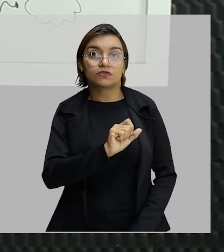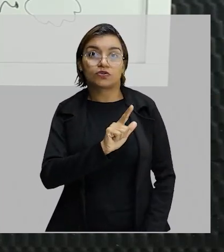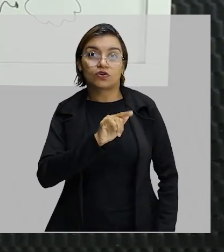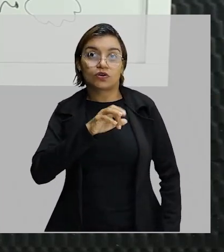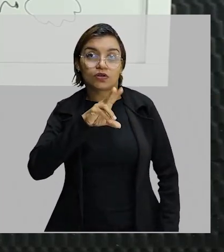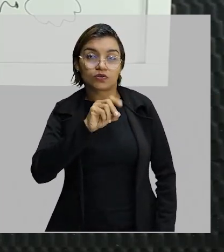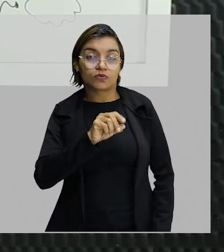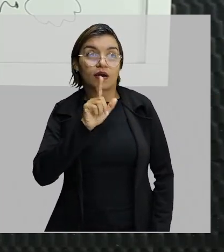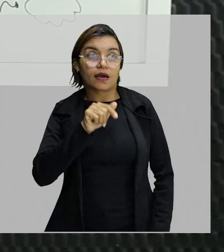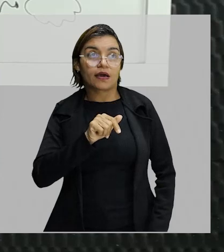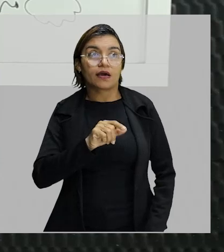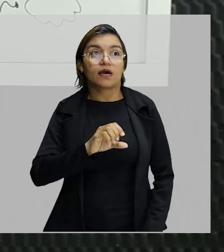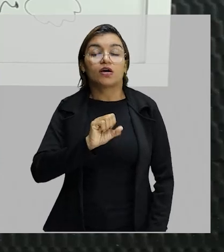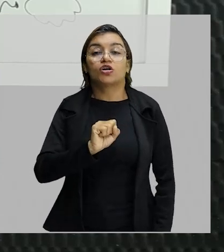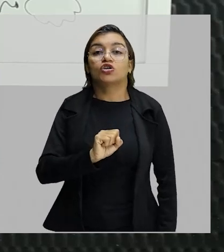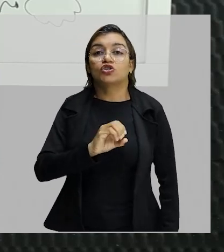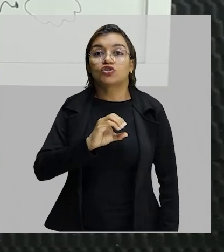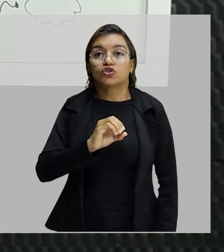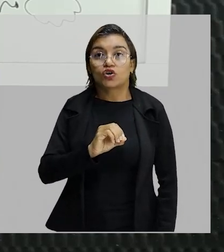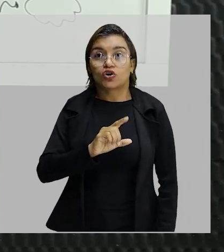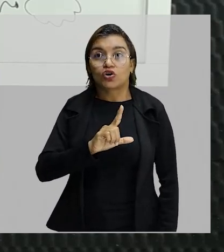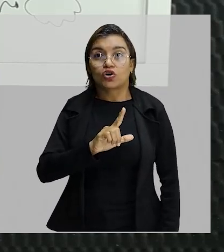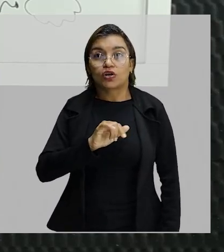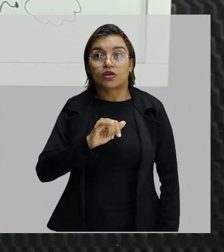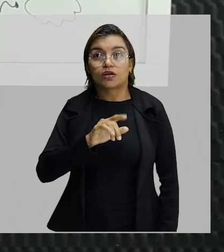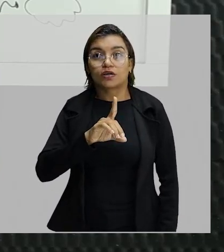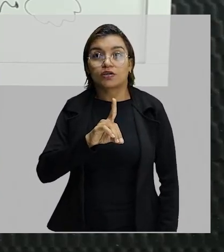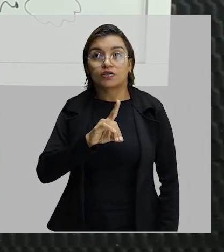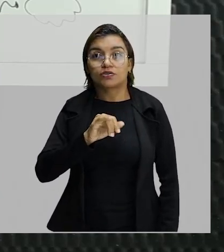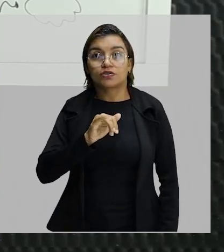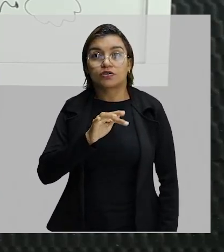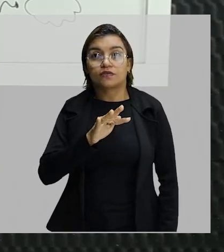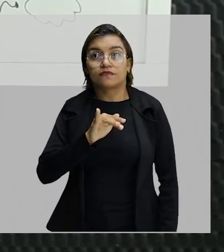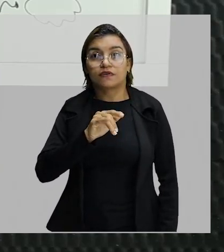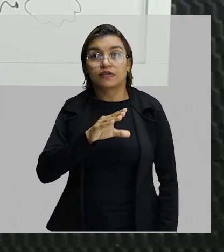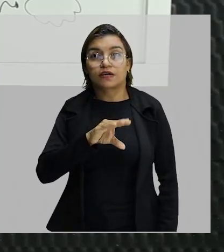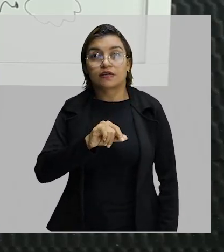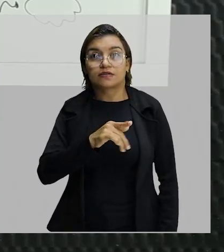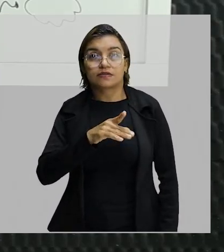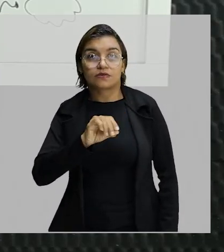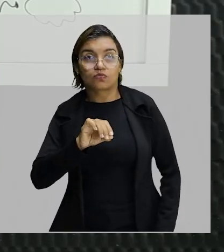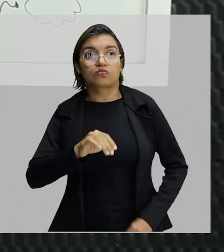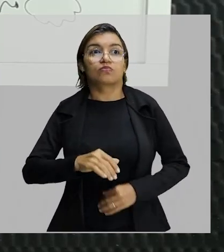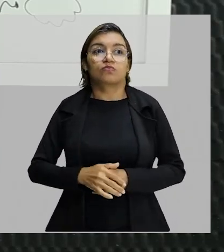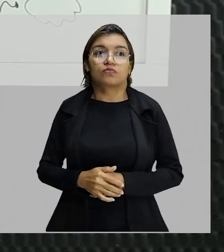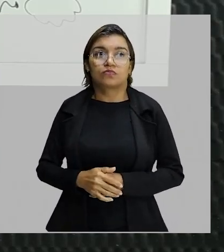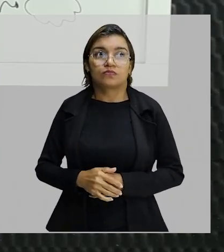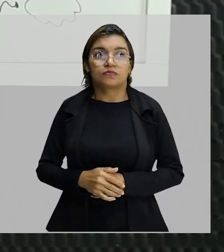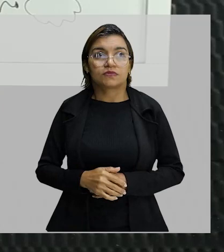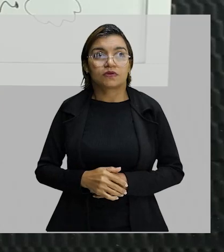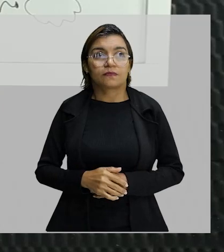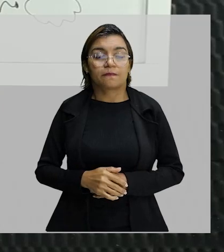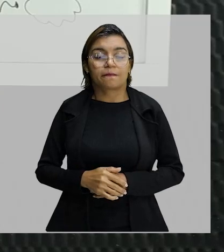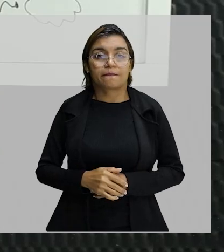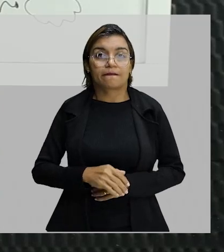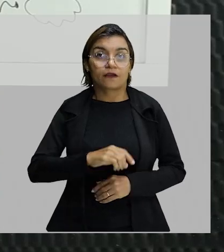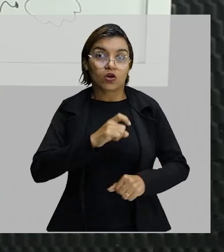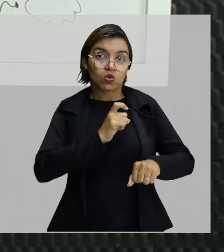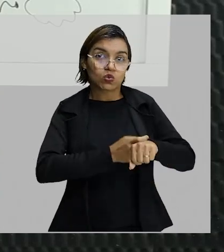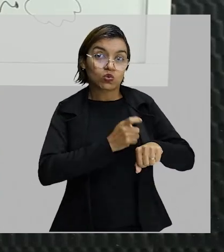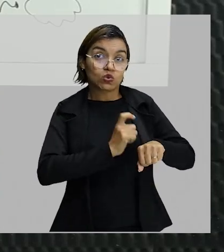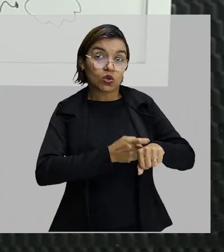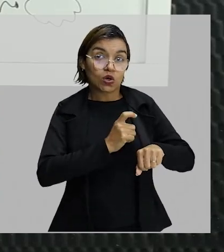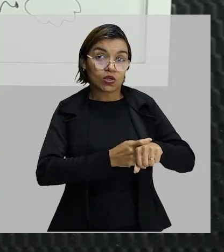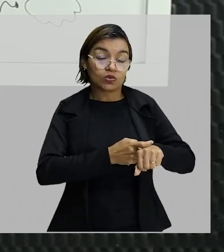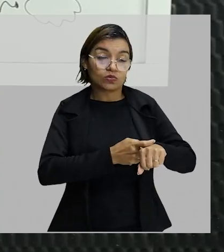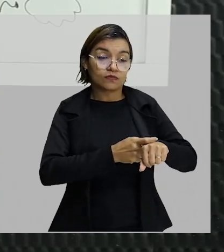certo? Também tem as passagens diretas. Do estado sólido para o gasoso é chamado de